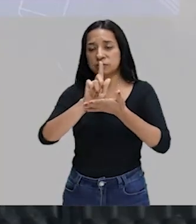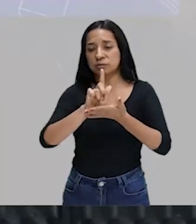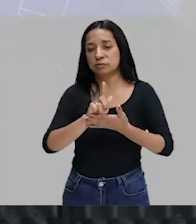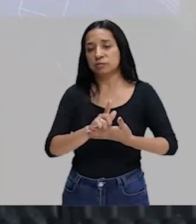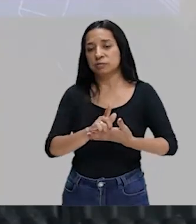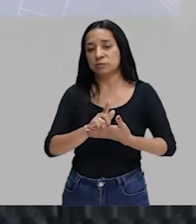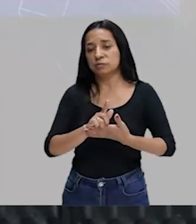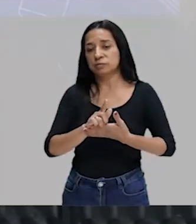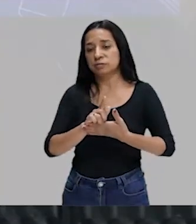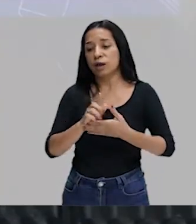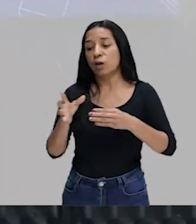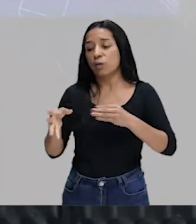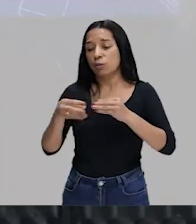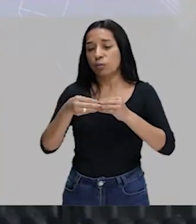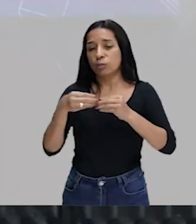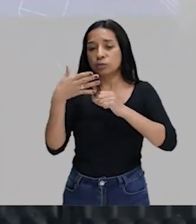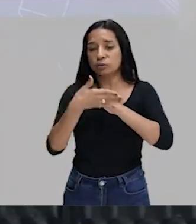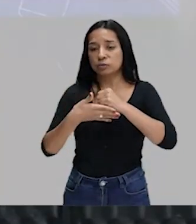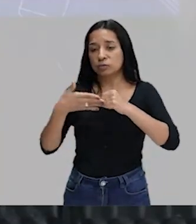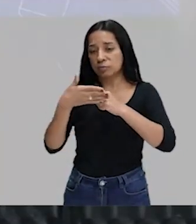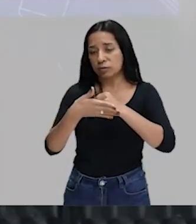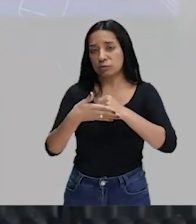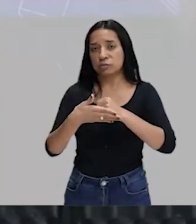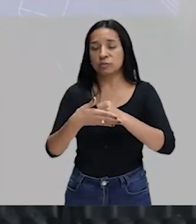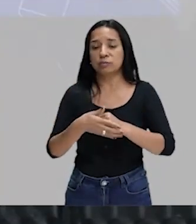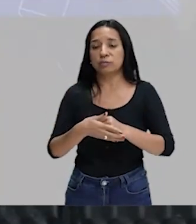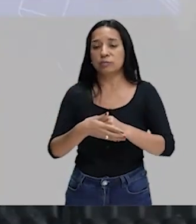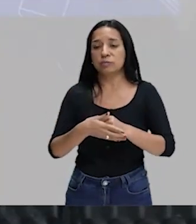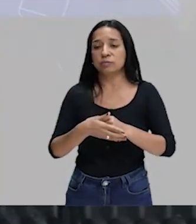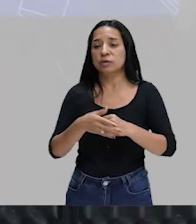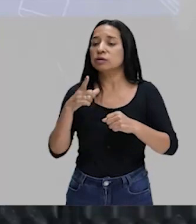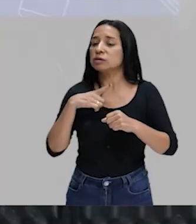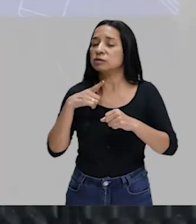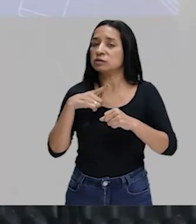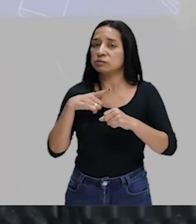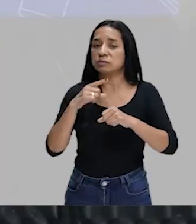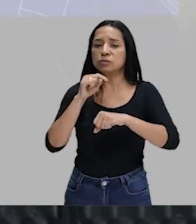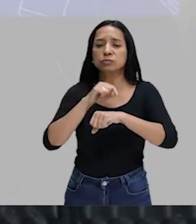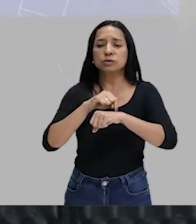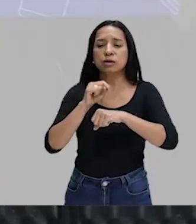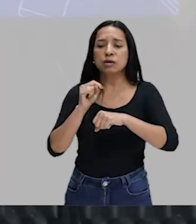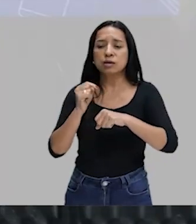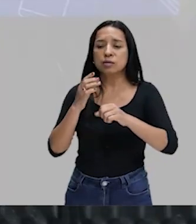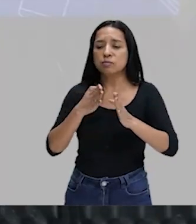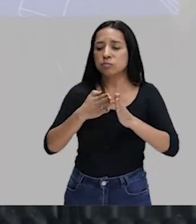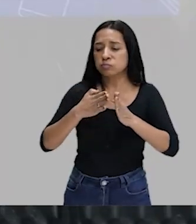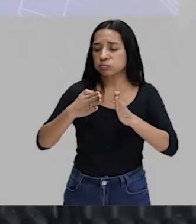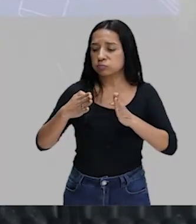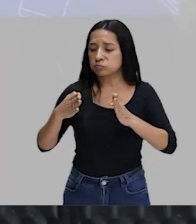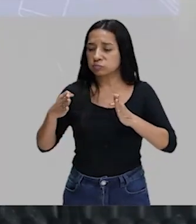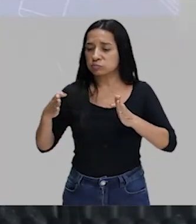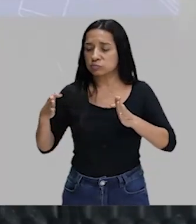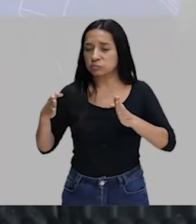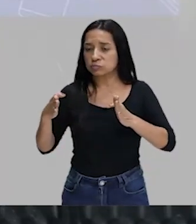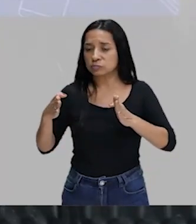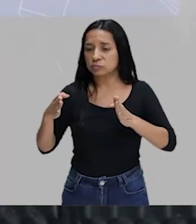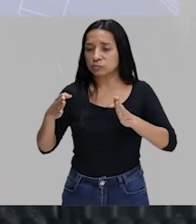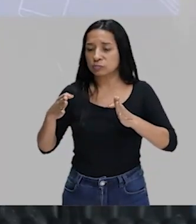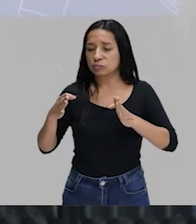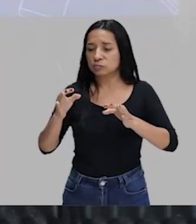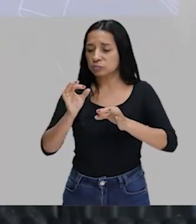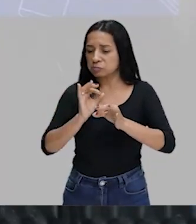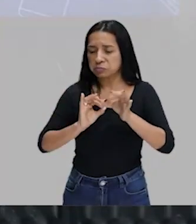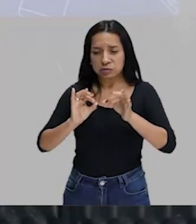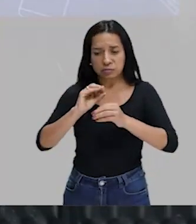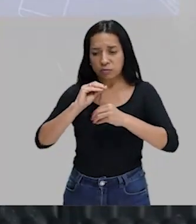básico para ela também é a gravidade. E logicamente que o tempo de formação. Uma estrela não se forma de uma hora